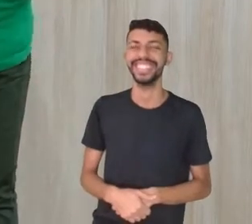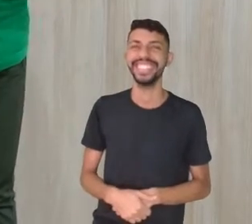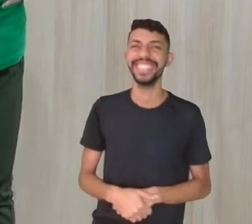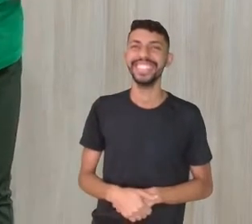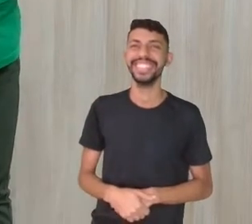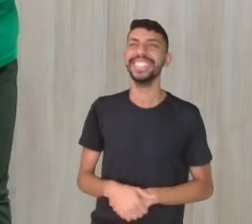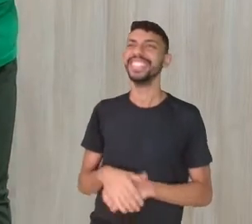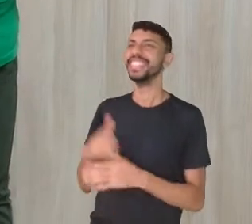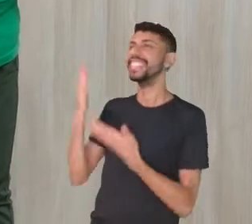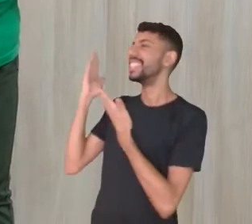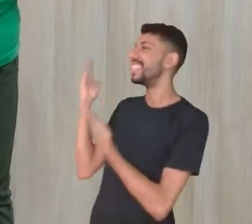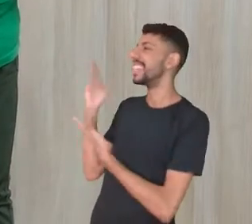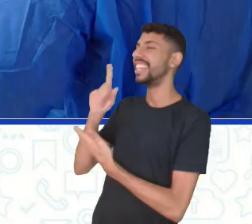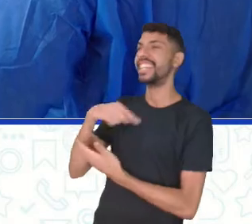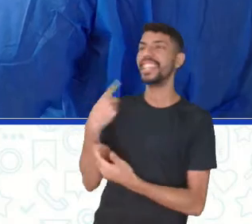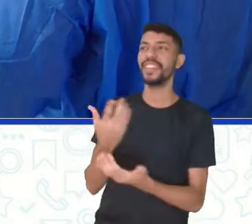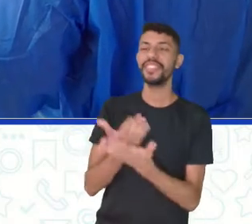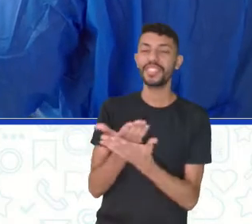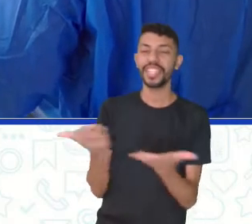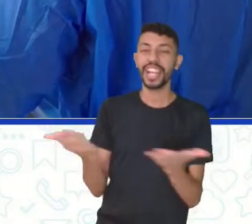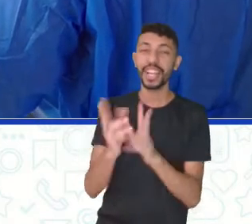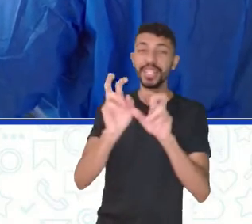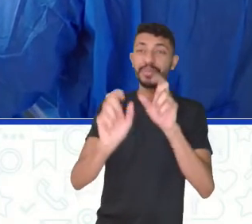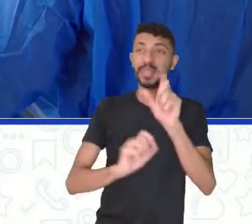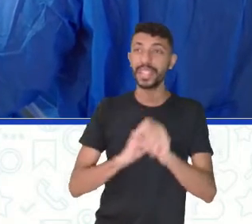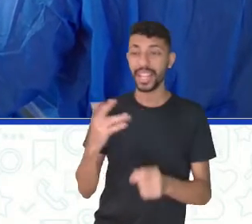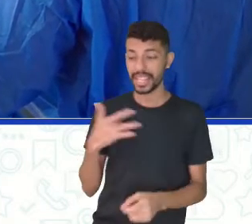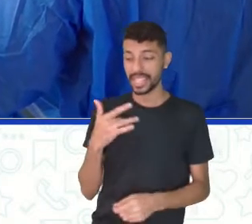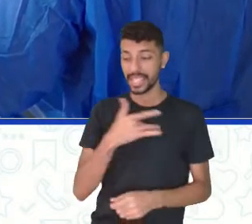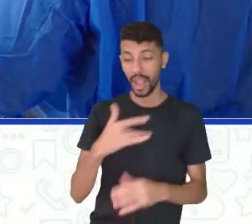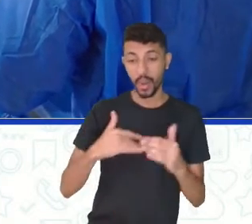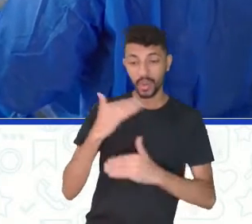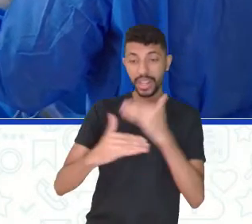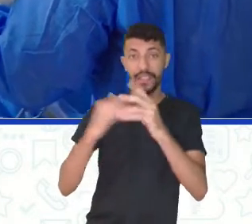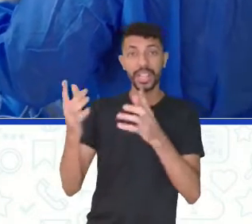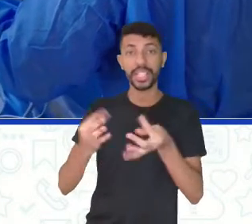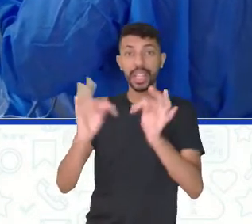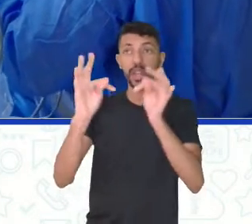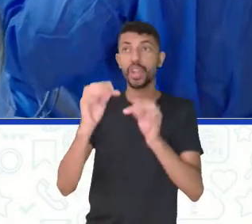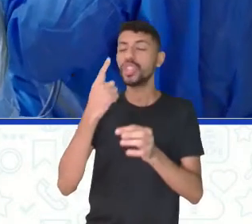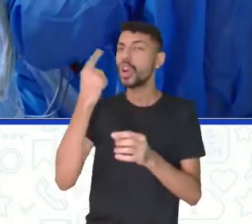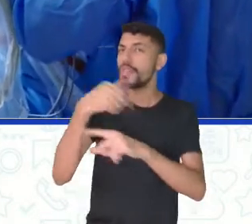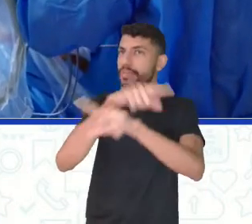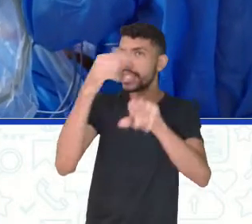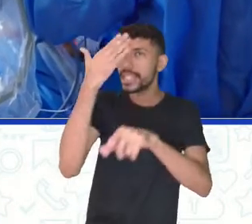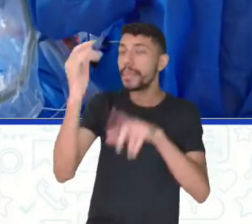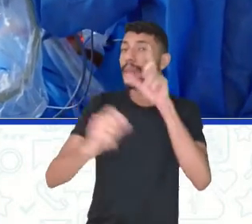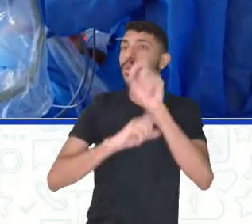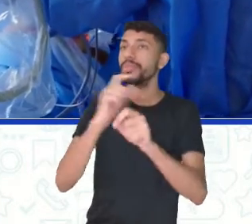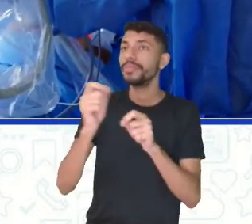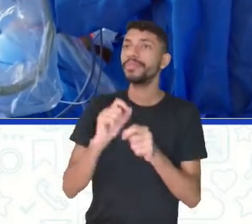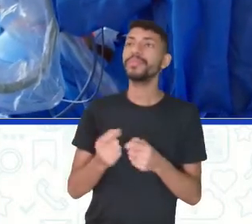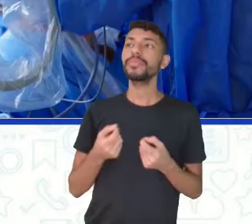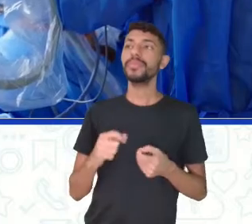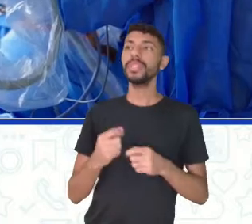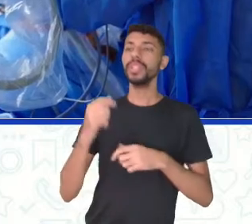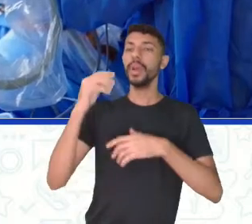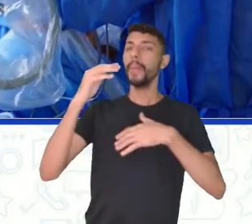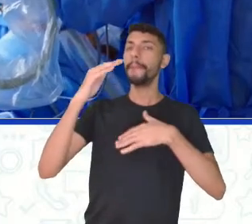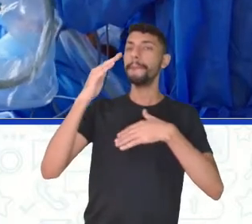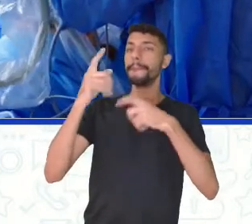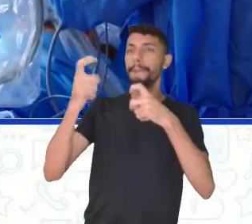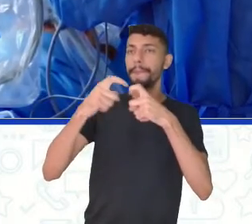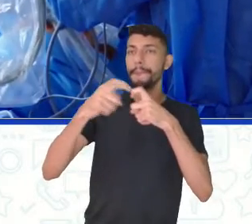gente vai falar da questão da saúde. Os avanços tecnológicos na saúde. Vocês sabiam que o cirurgião, ele pode estar em